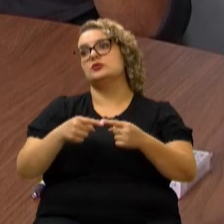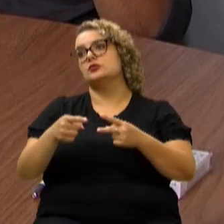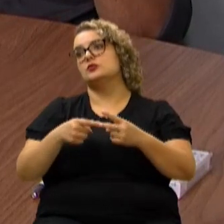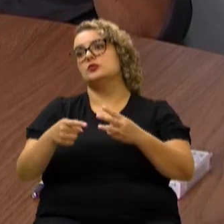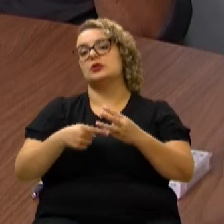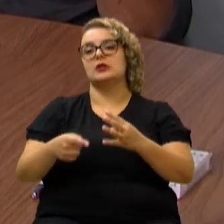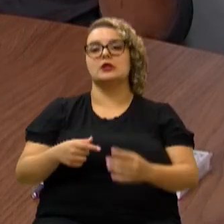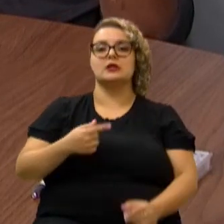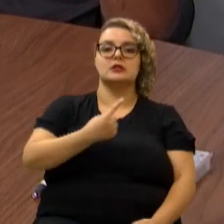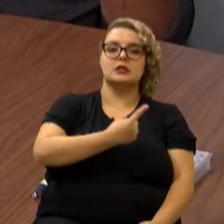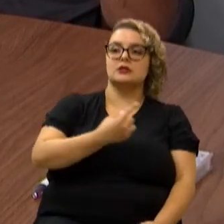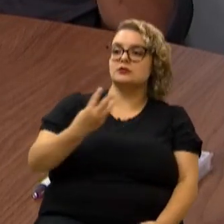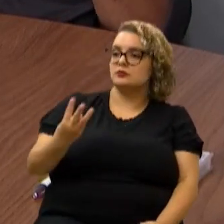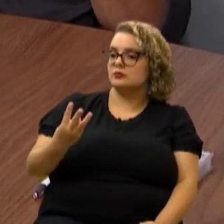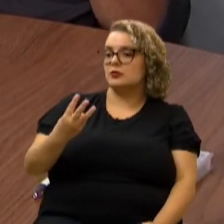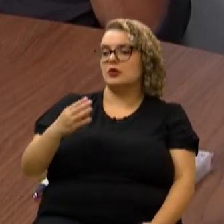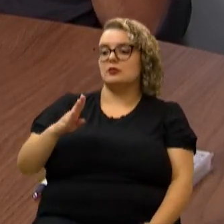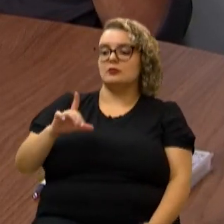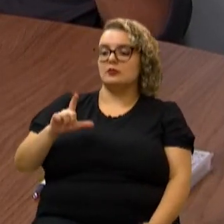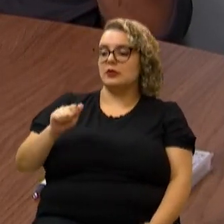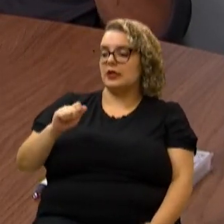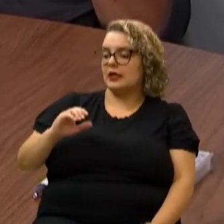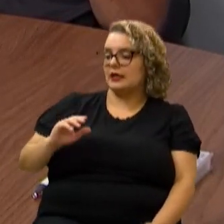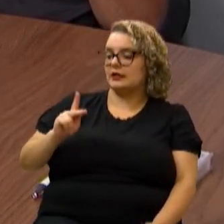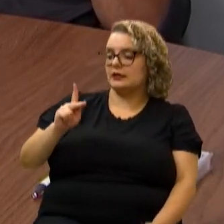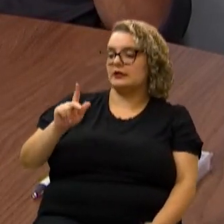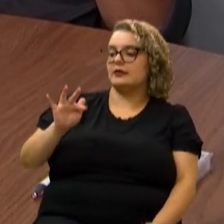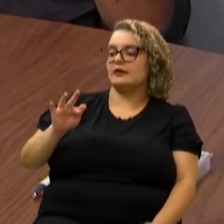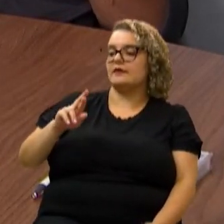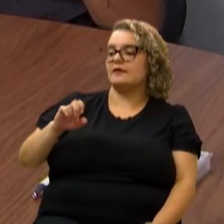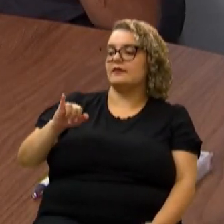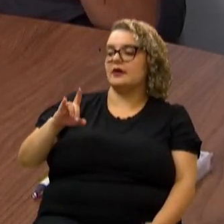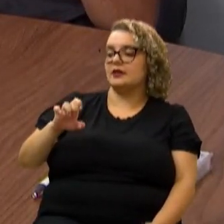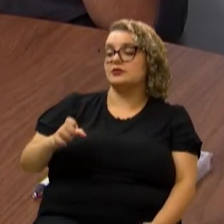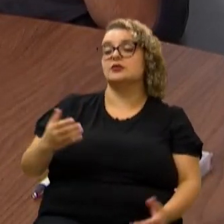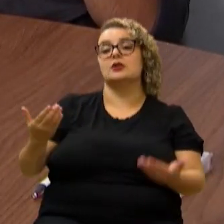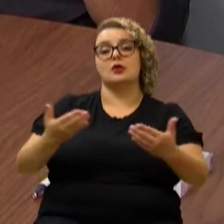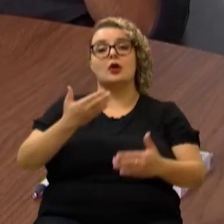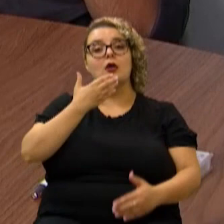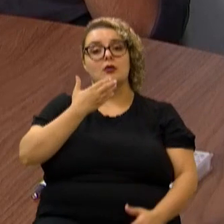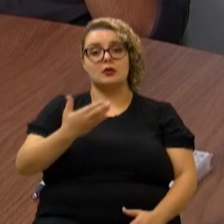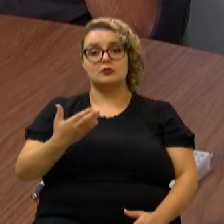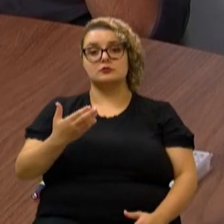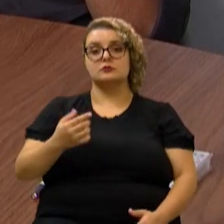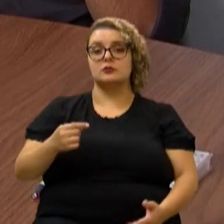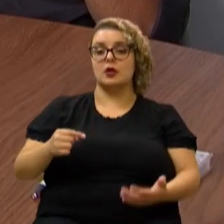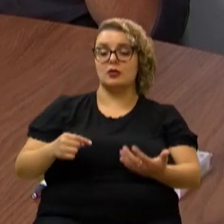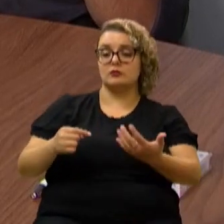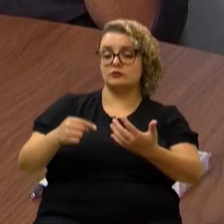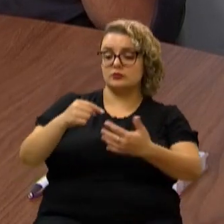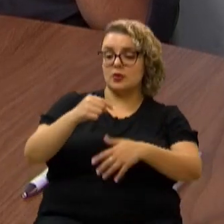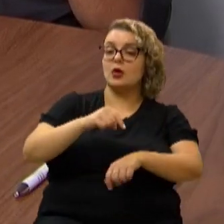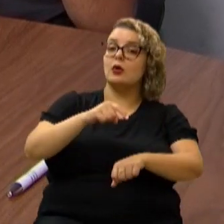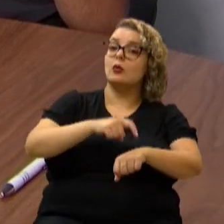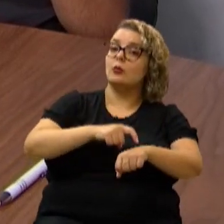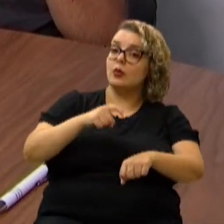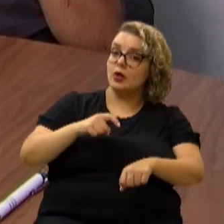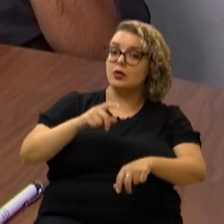essas últimas semanas, sobre 13º, sobre Black Friday, agora sobre o Natal. E são situações